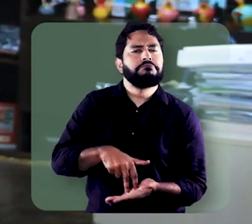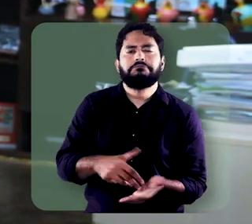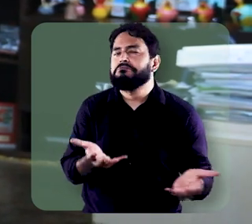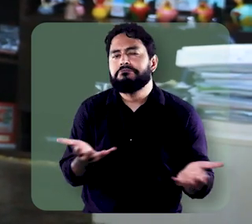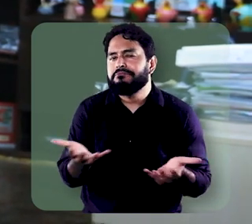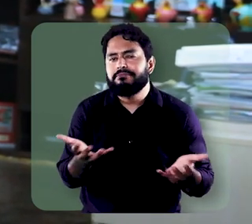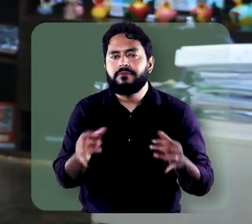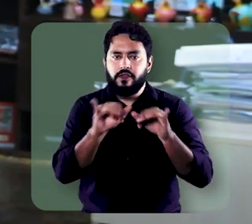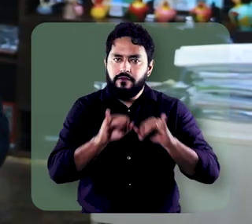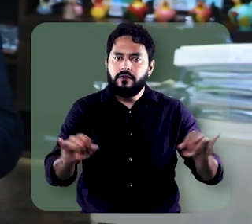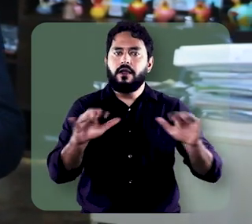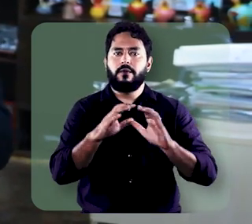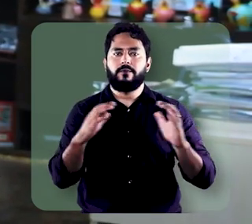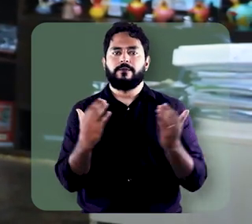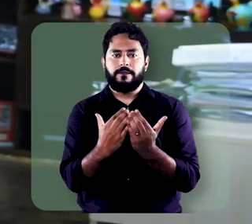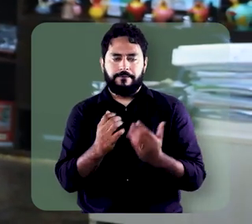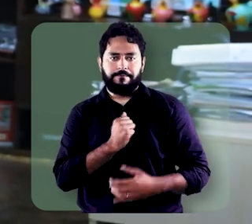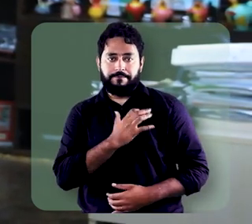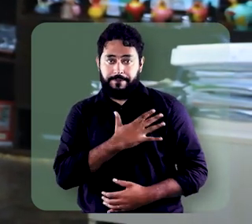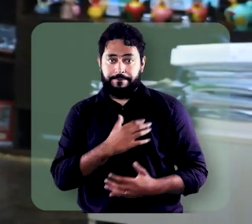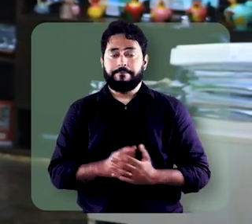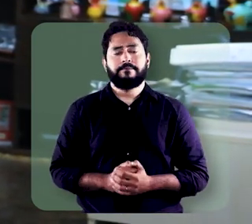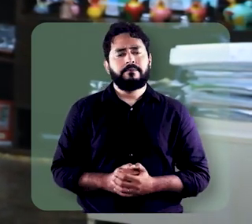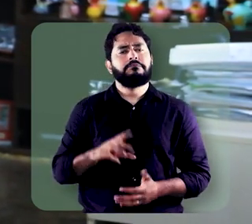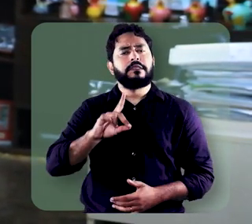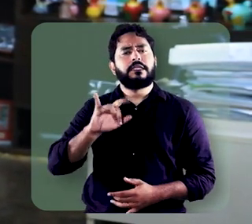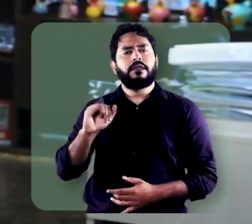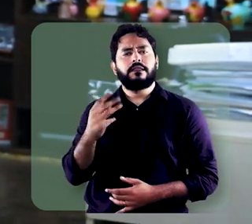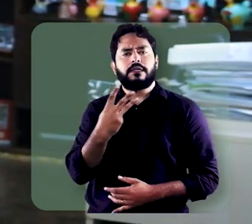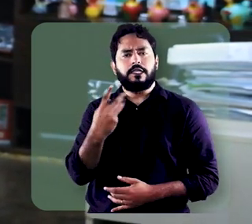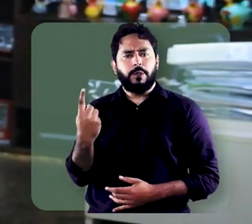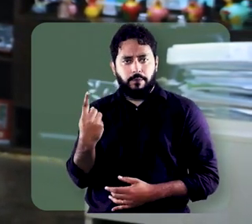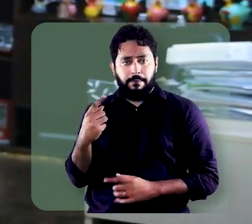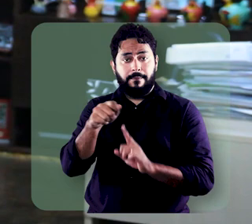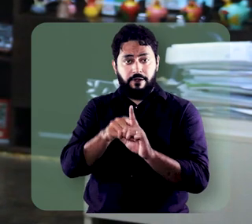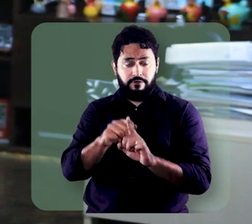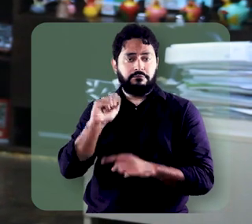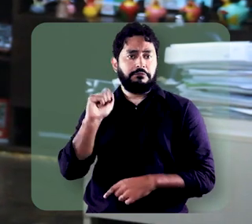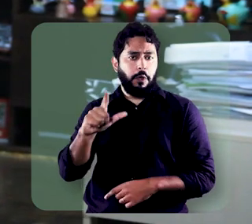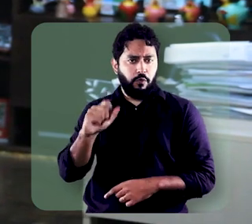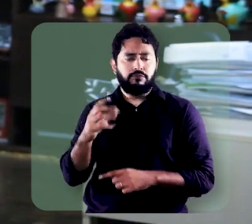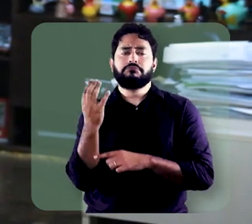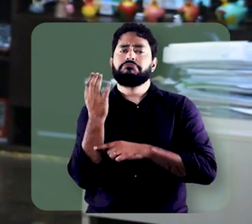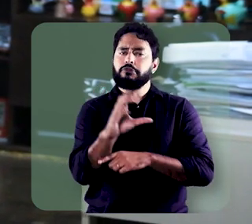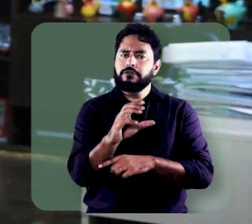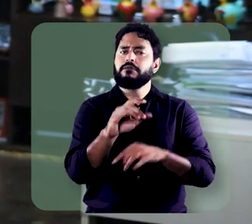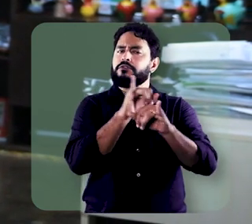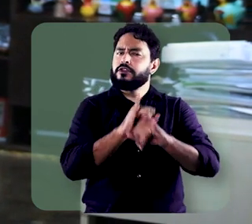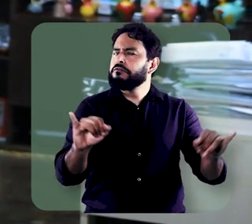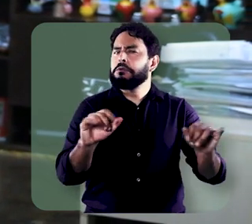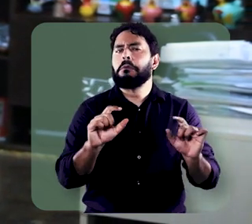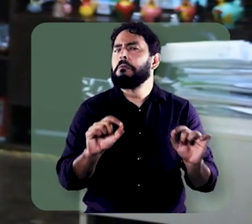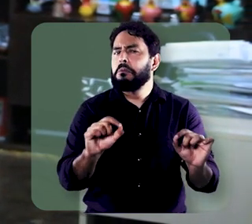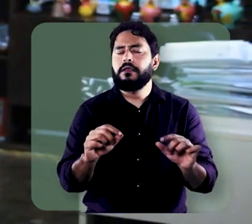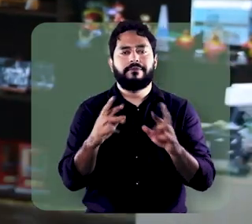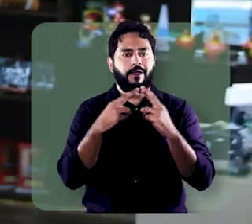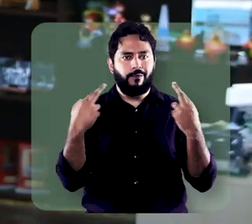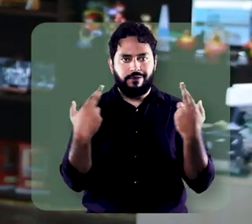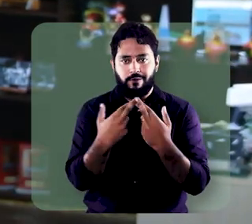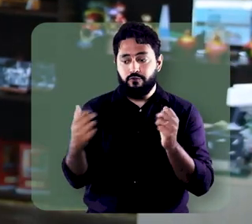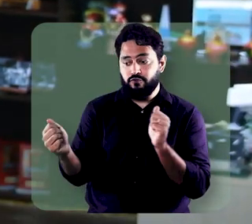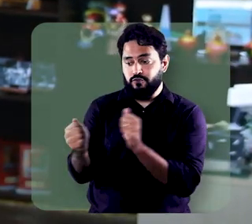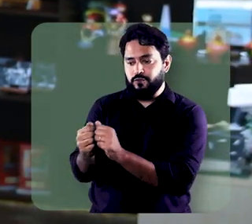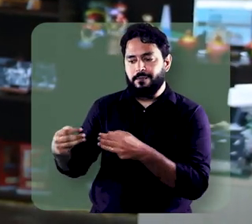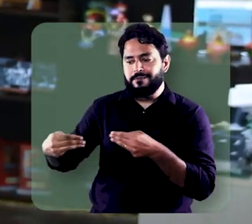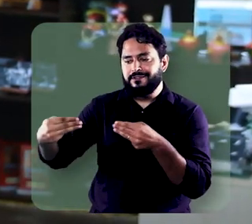comunidade do IFPE. Como divulgamos no dia 31 de agosto, participamos de uma reunião convocada pelo Ministério da Educação.